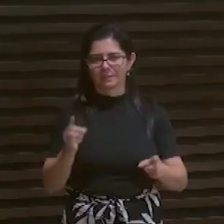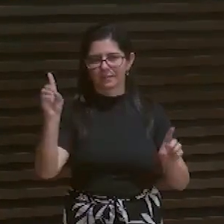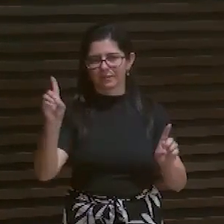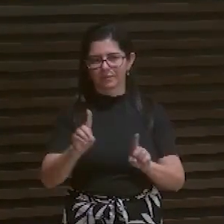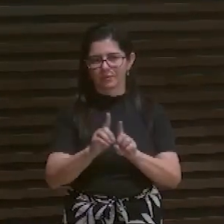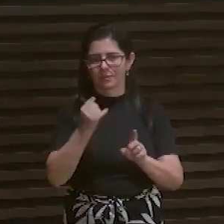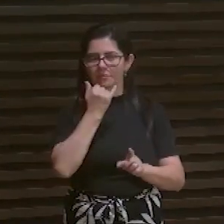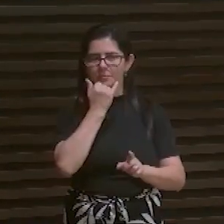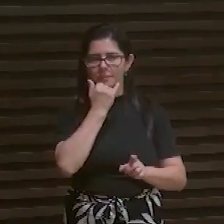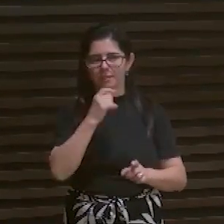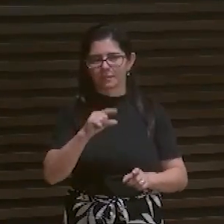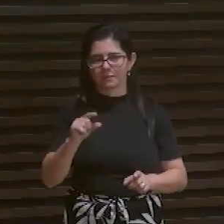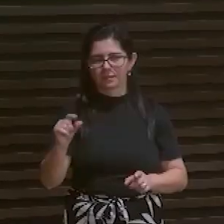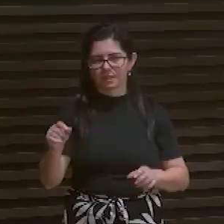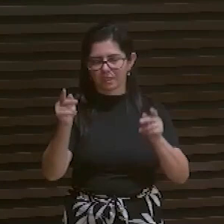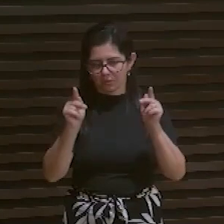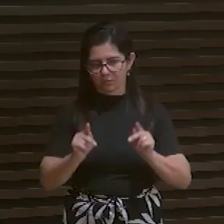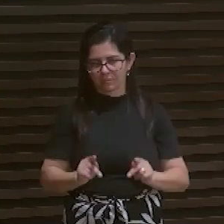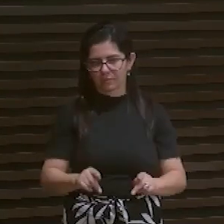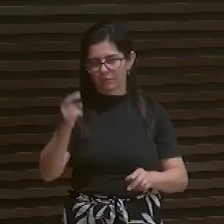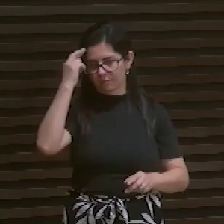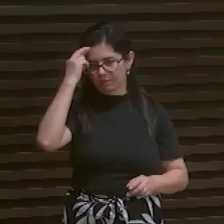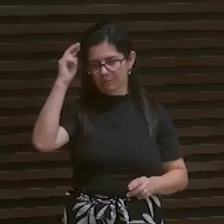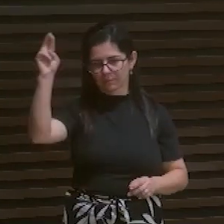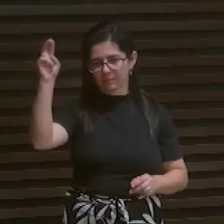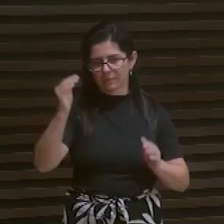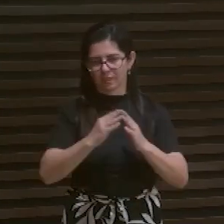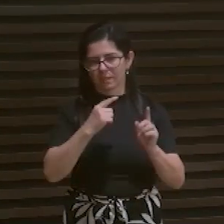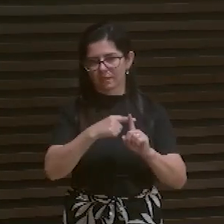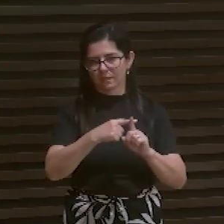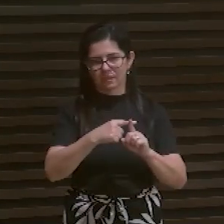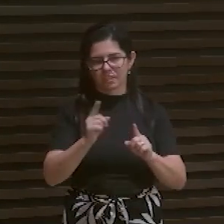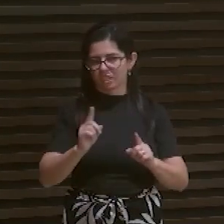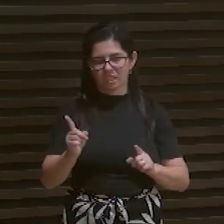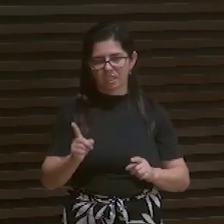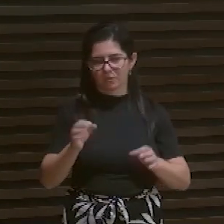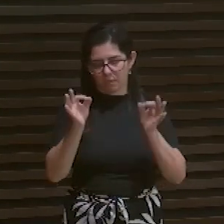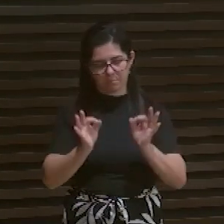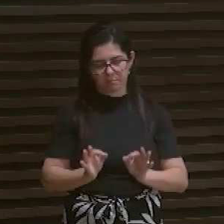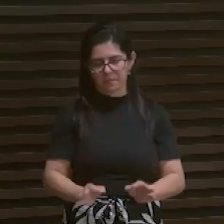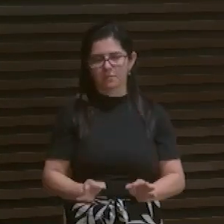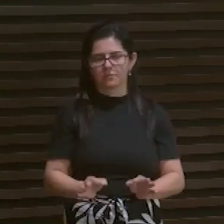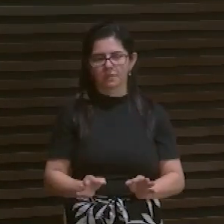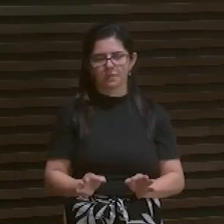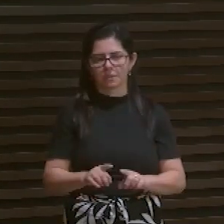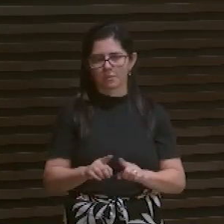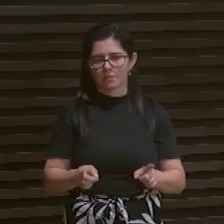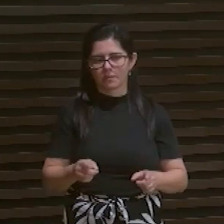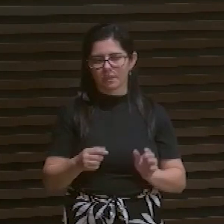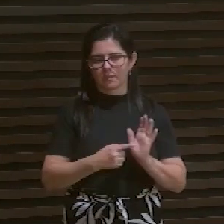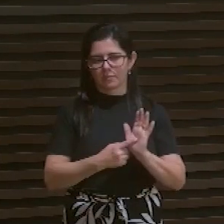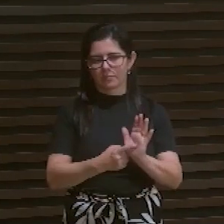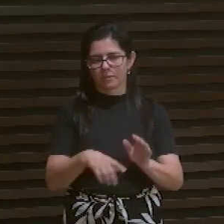manifesta especialmente na reunião do seu povo. A igreja imperfeita é uma alternativa de Deus para demonstrar o amor e a graça de